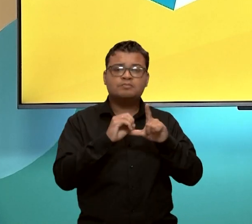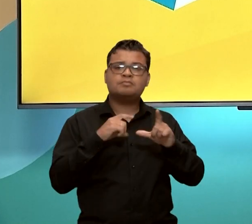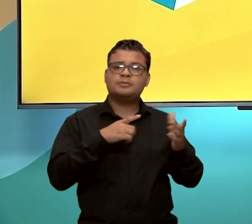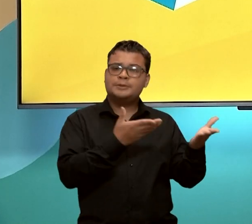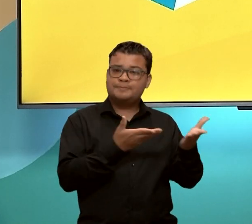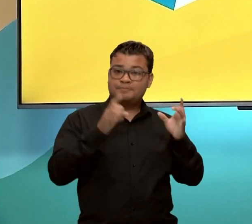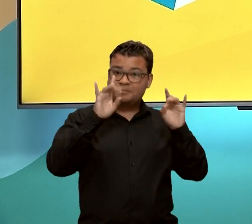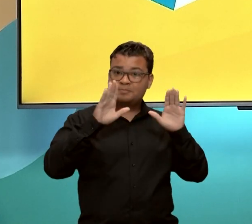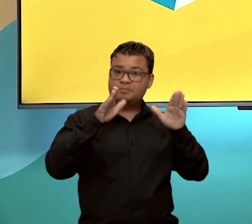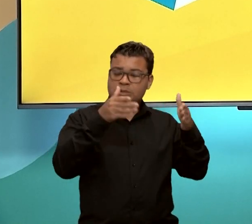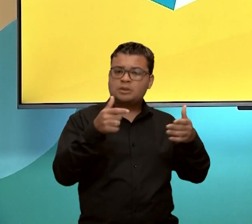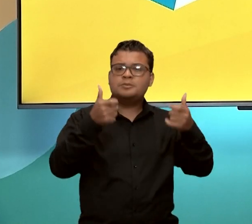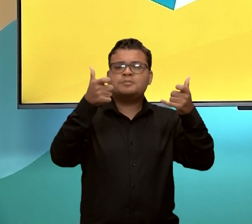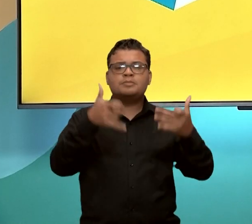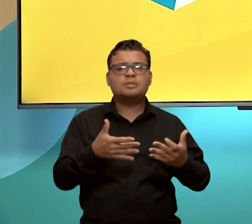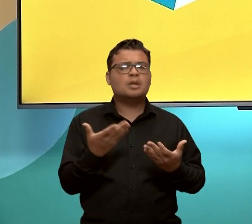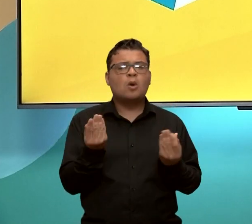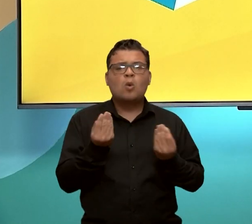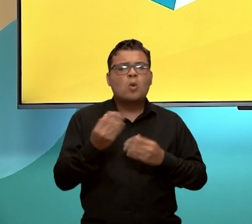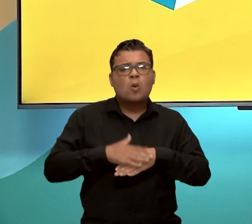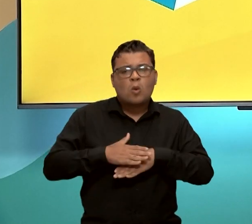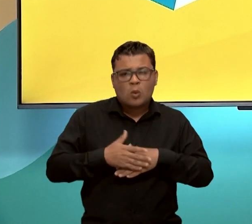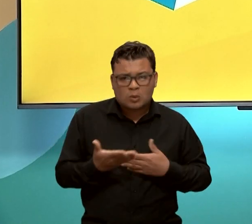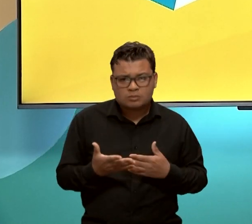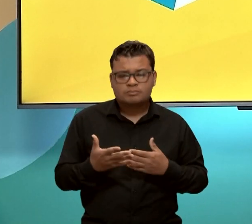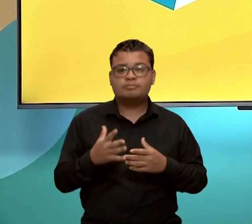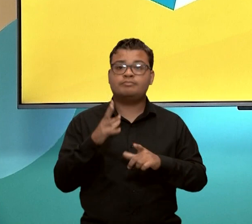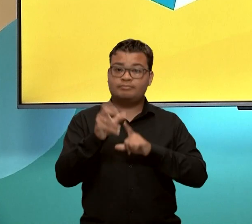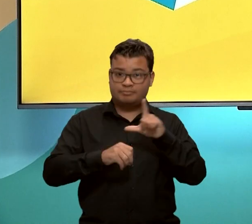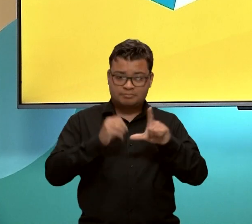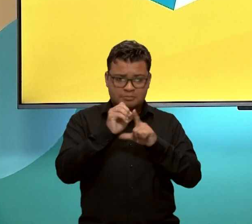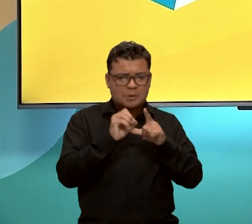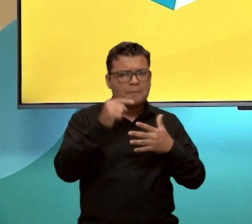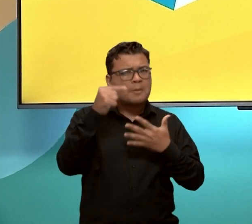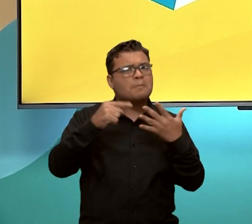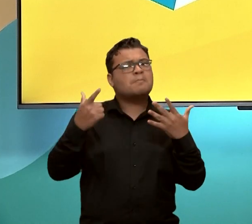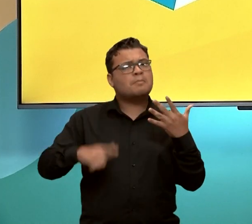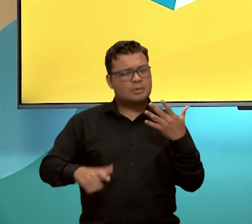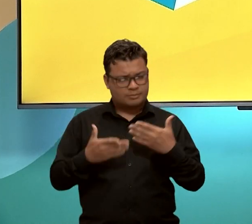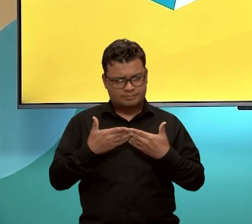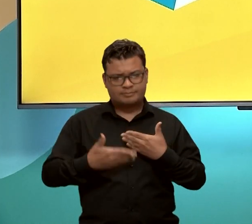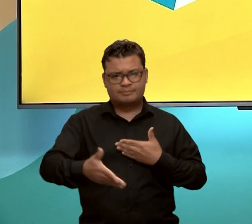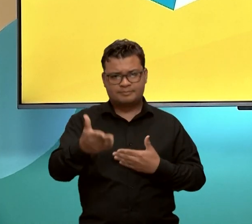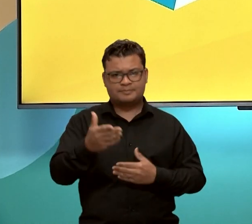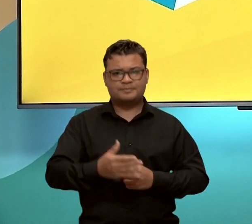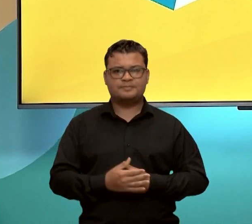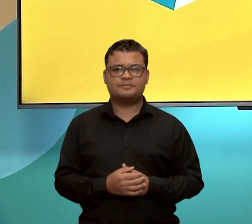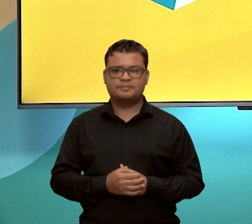possível lidar com essas questões. Tudo isso e muito mais no Mundo UFG de hoje.